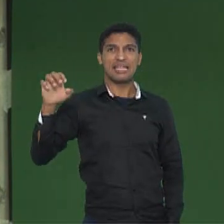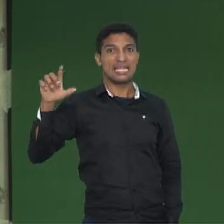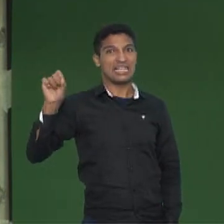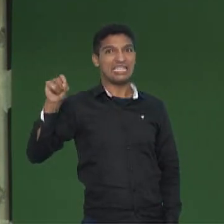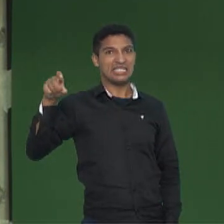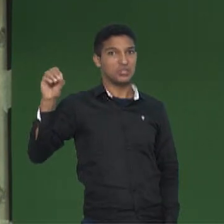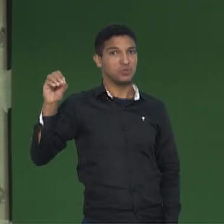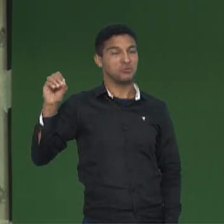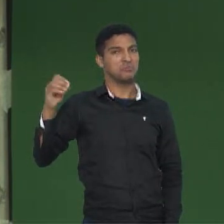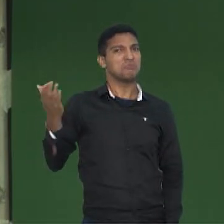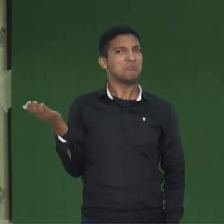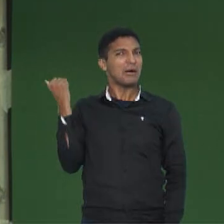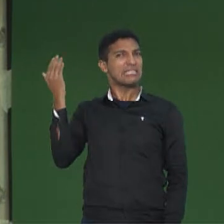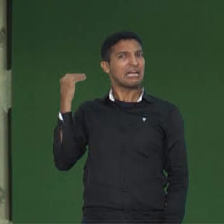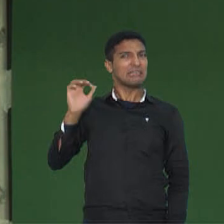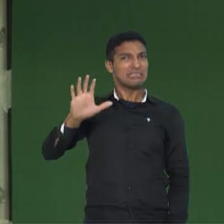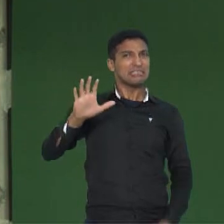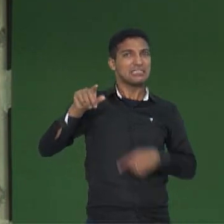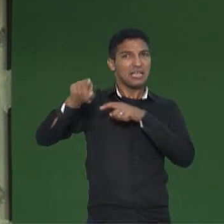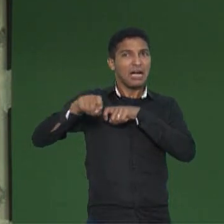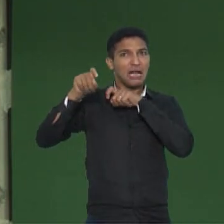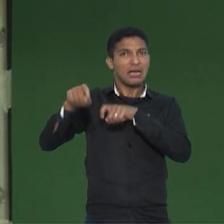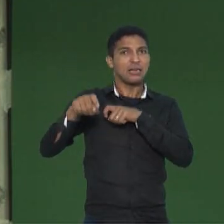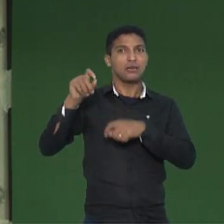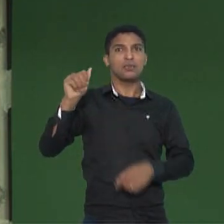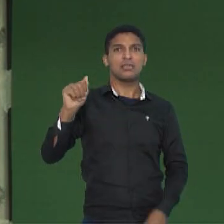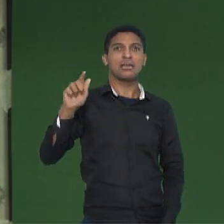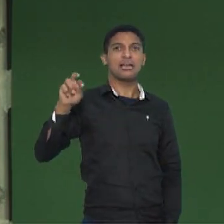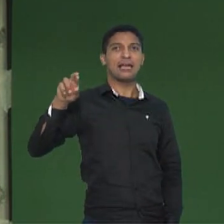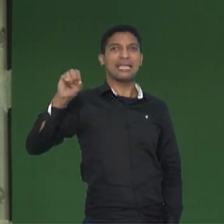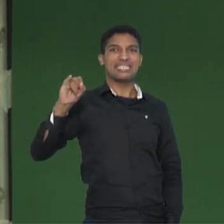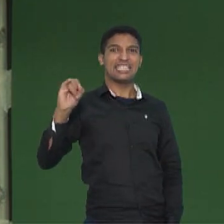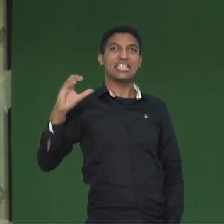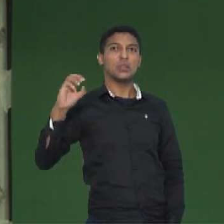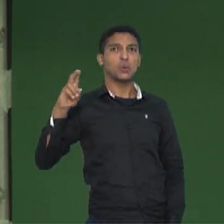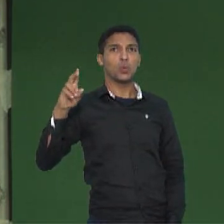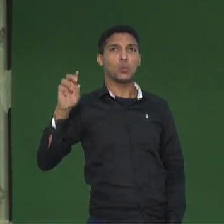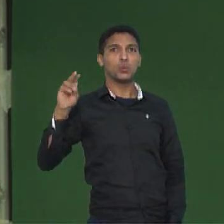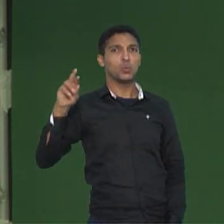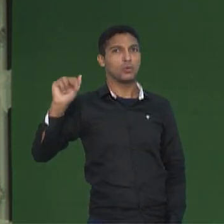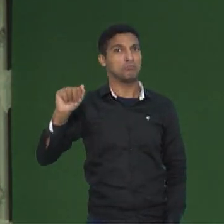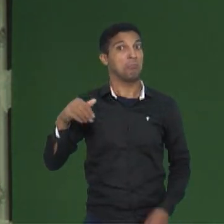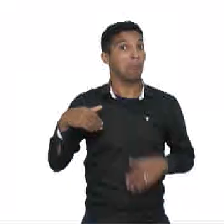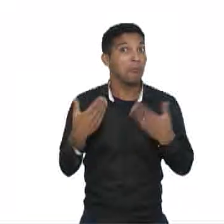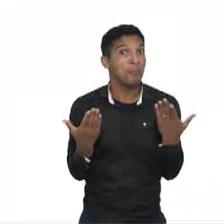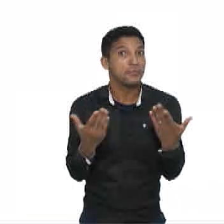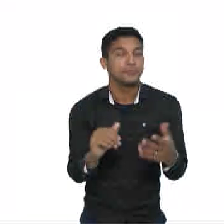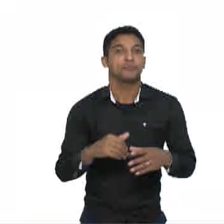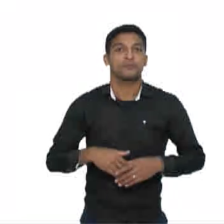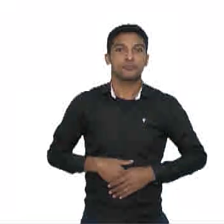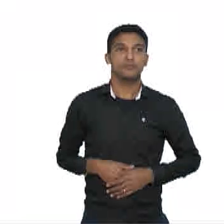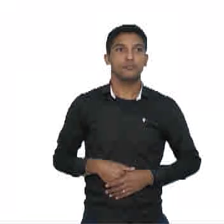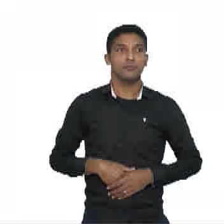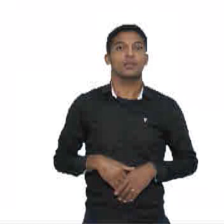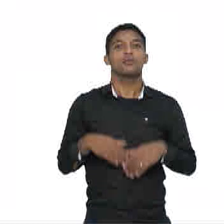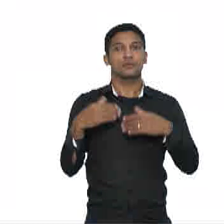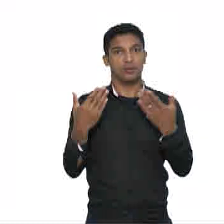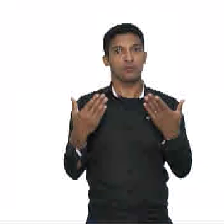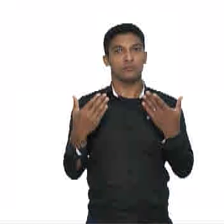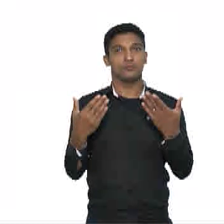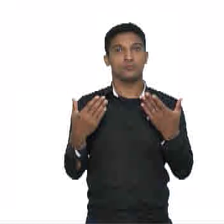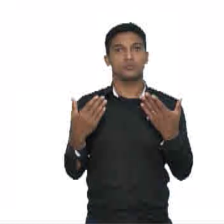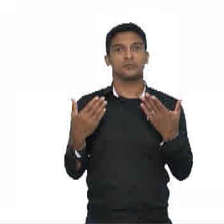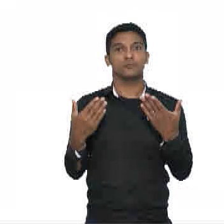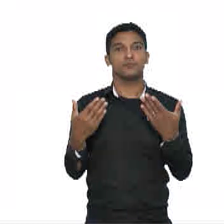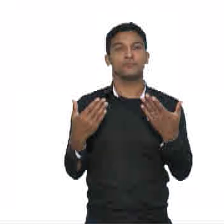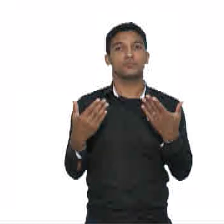com o seu professor de história, de geografia e assim por diante. Isso não serve só para a geografia. Segundo estudos da Embrapa, do